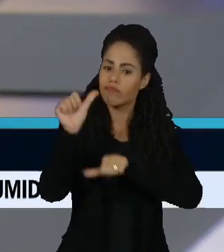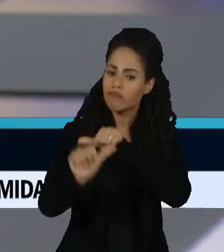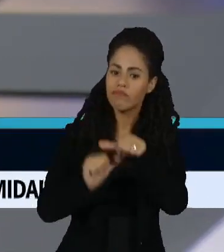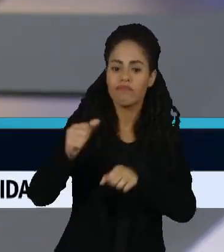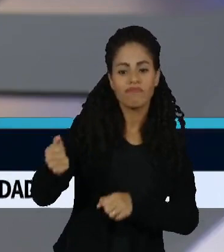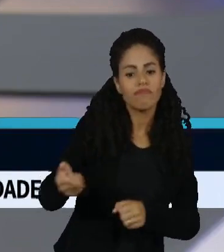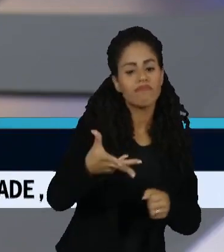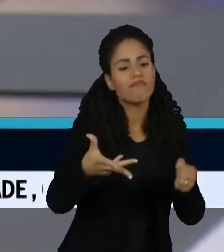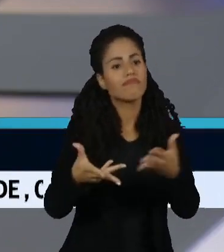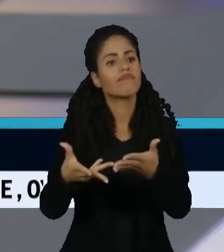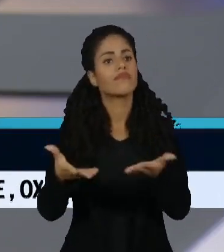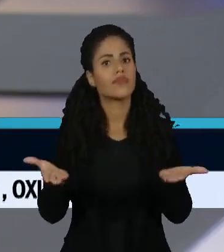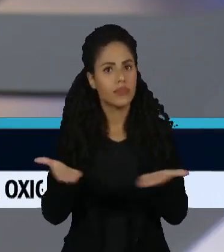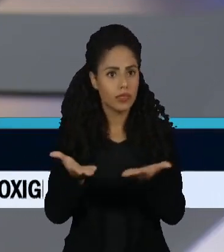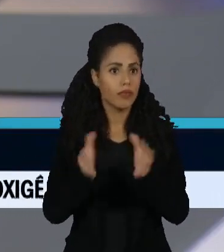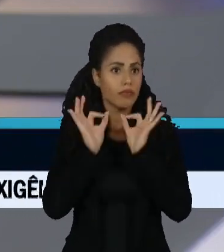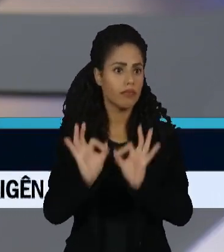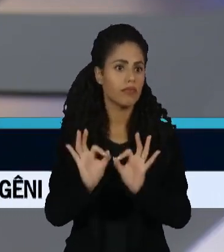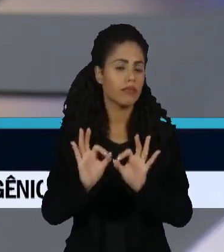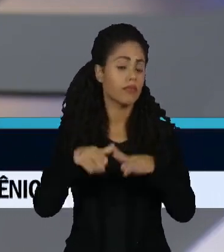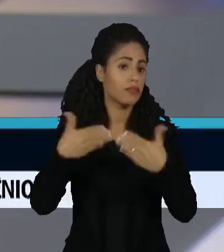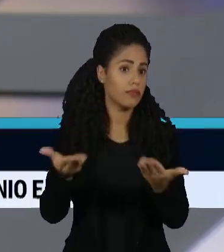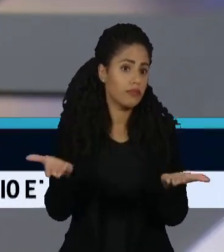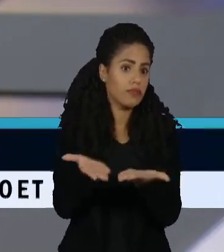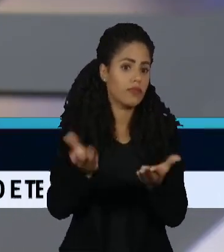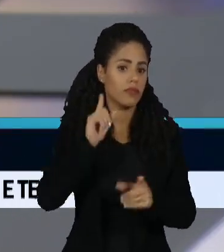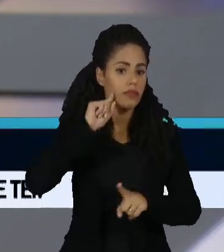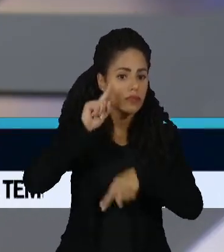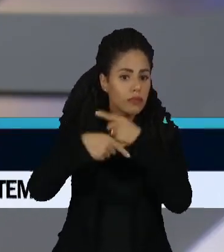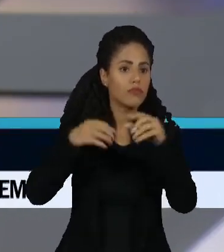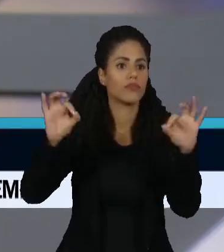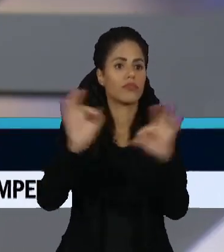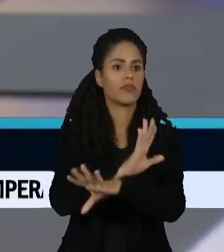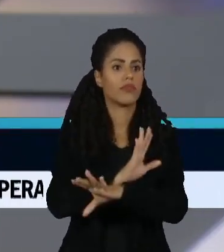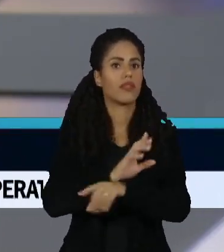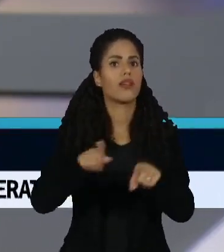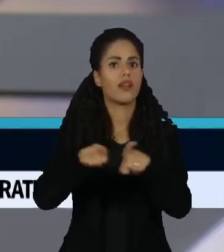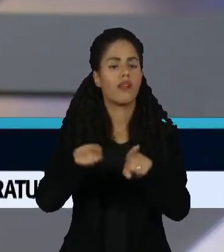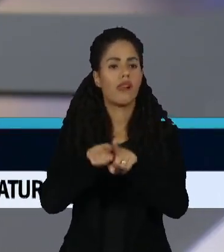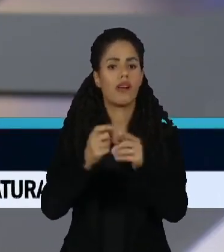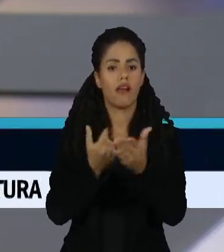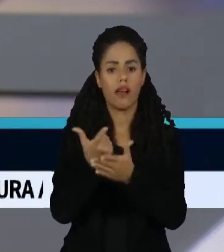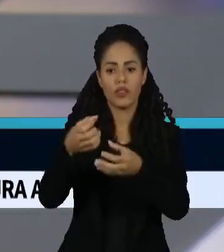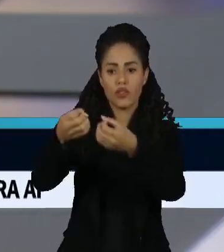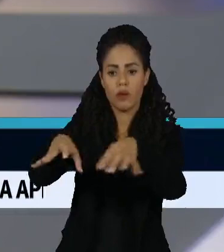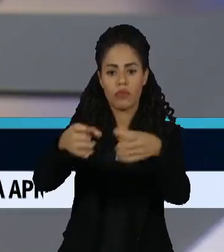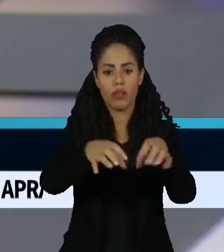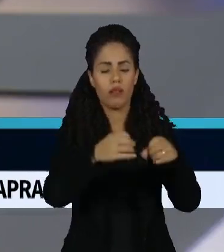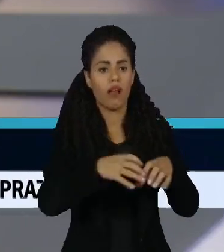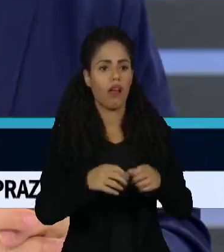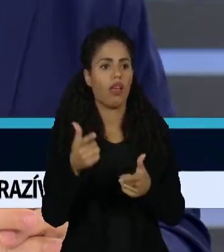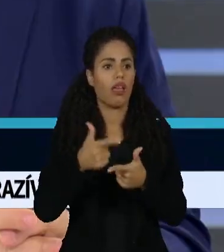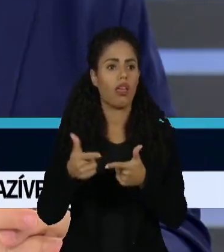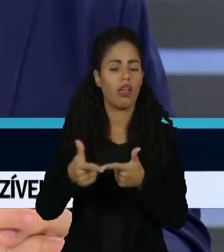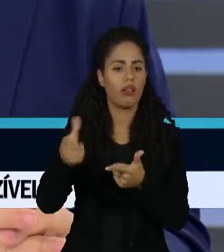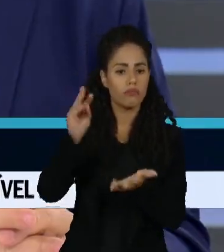frota brasileira foi essa. Não é? O que, inclusive, depois tinha tanto caminhão sobrando, tanto caminhão, que deu o problema da